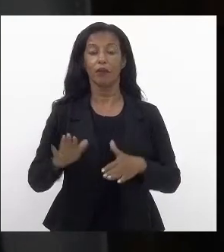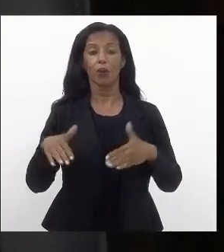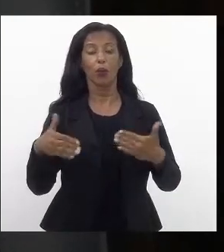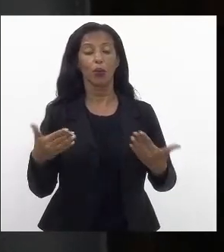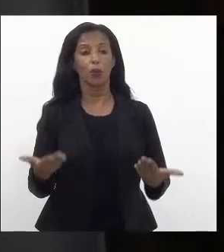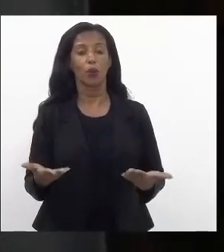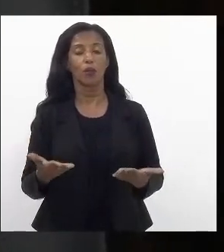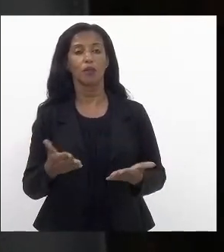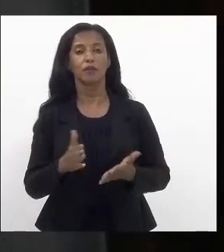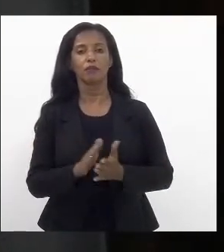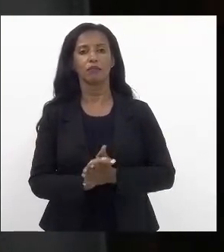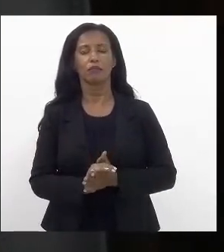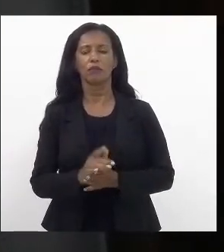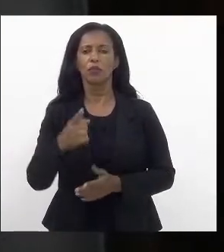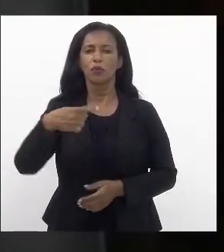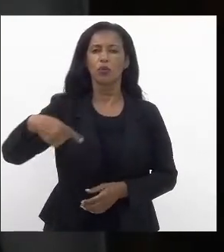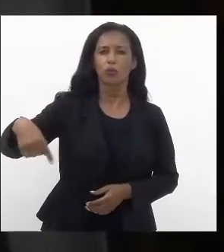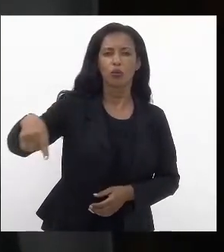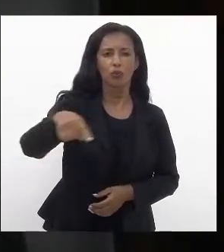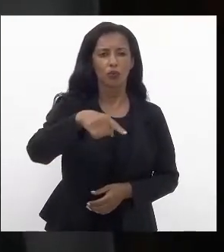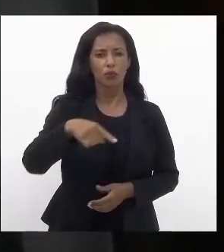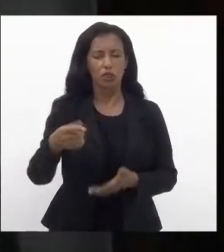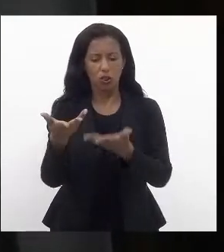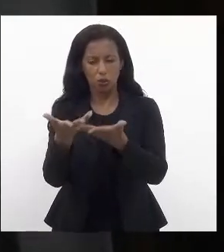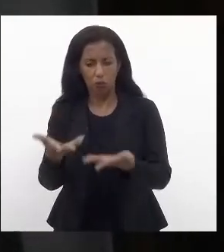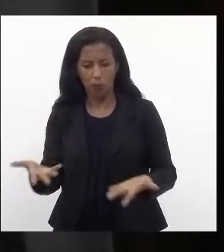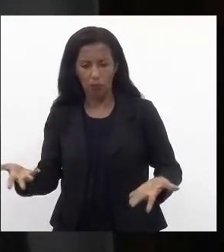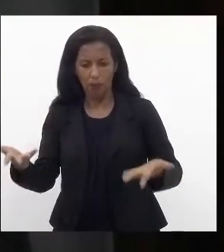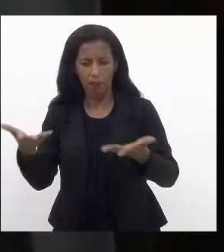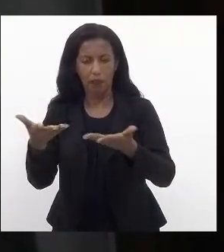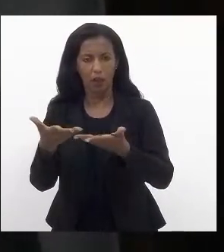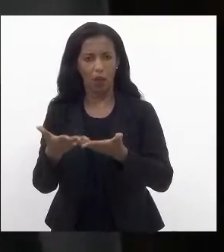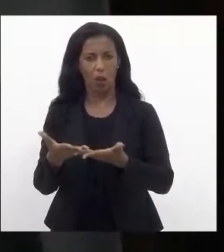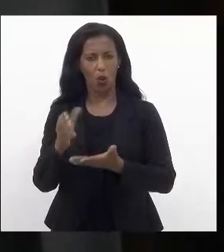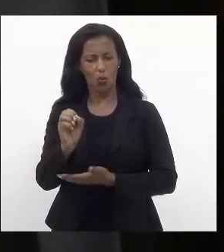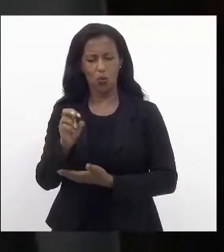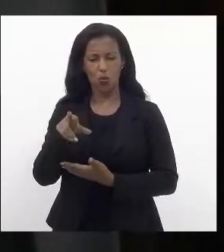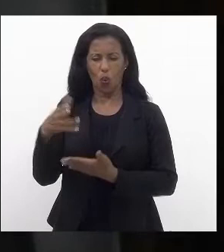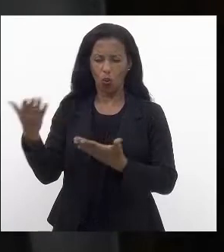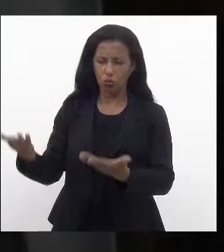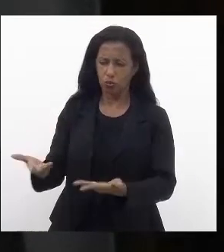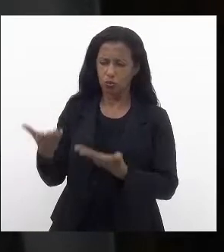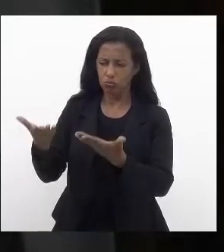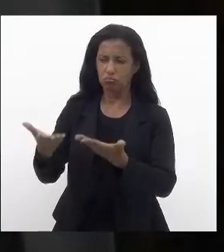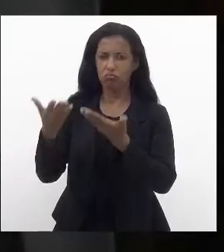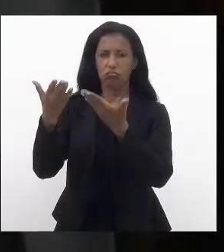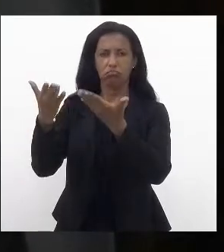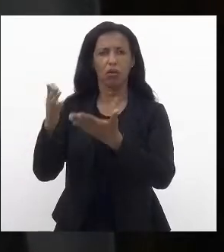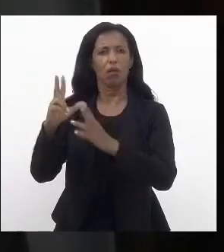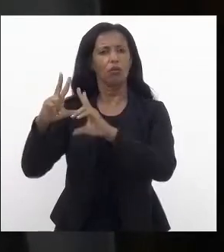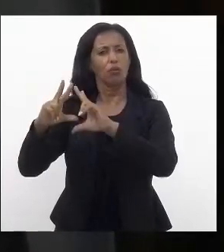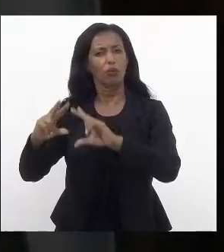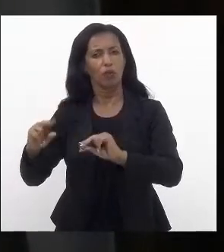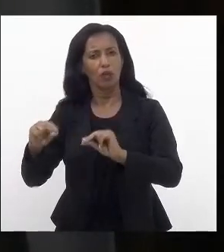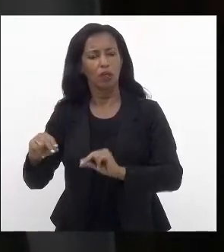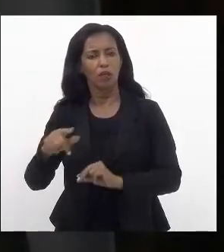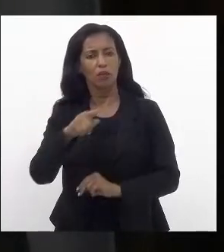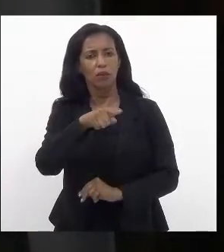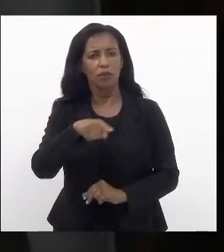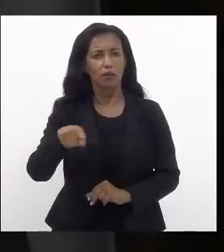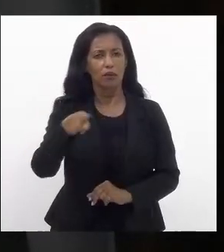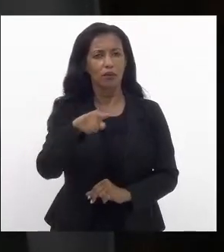Quando vocês estão homenageando o cônsul-geral do Líbano, vocês